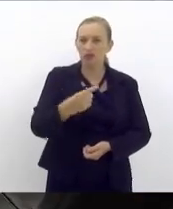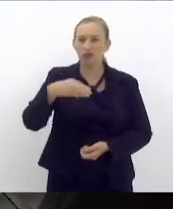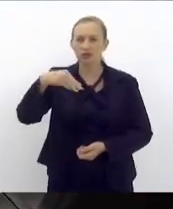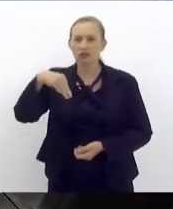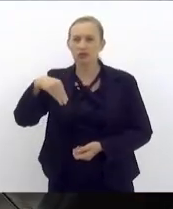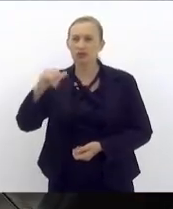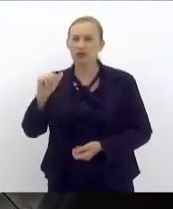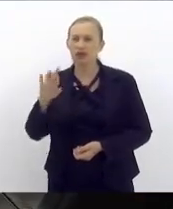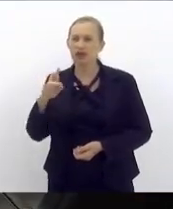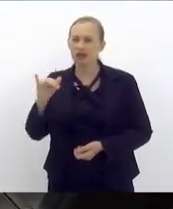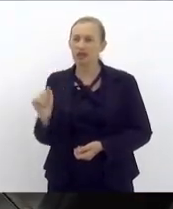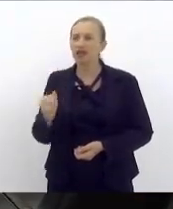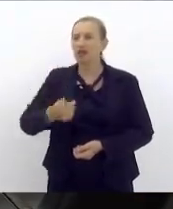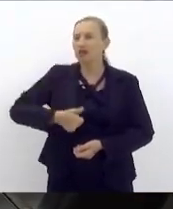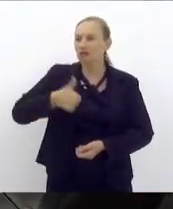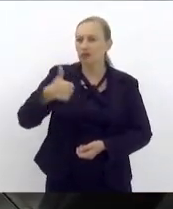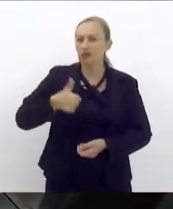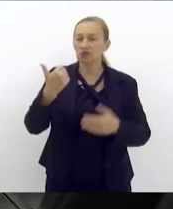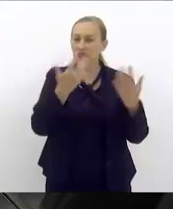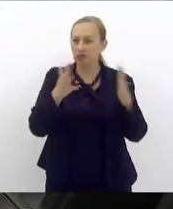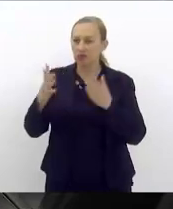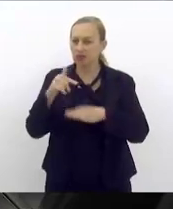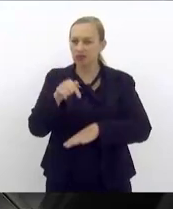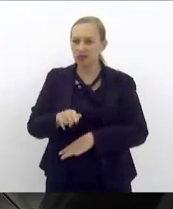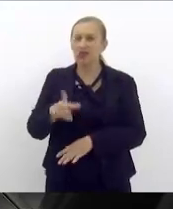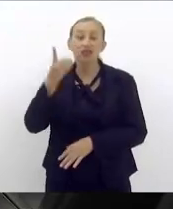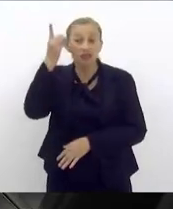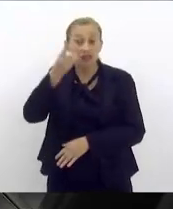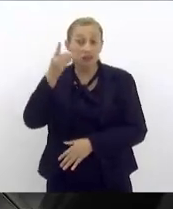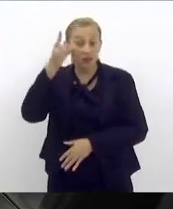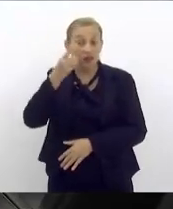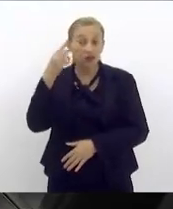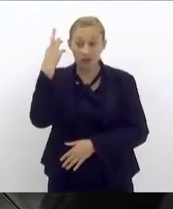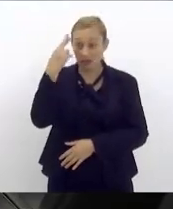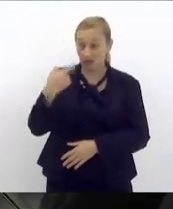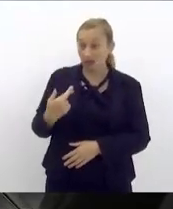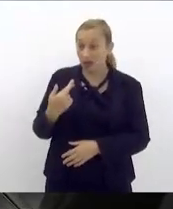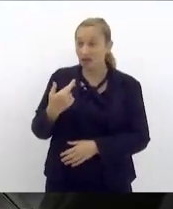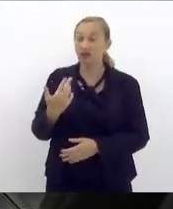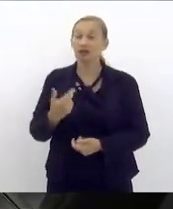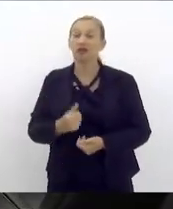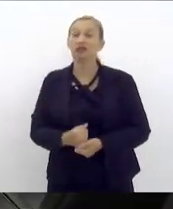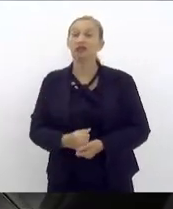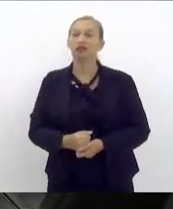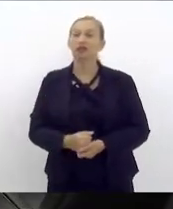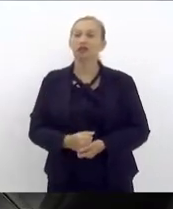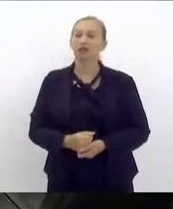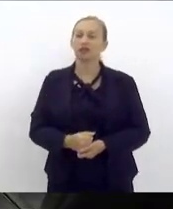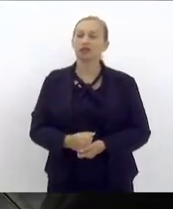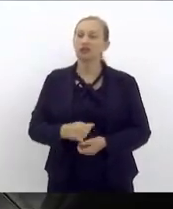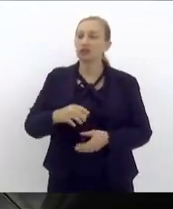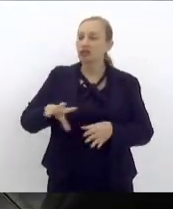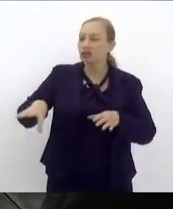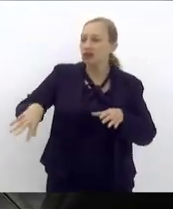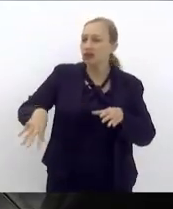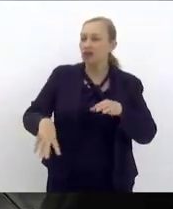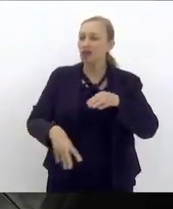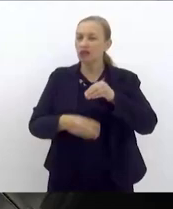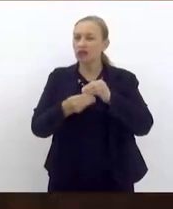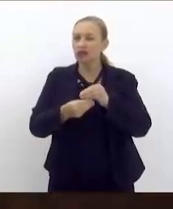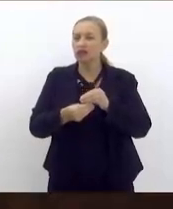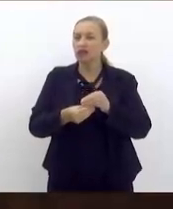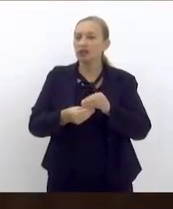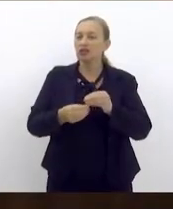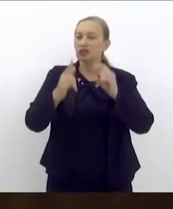bom em primeiro lugar saudar aqui a deputada Renata Souza que instituiu a implementação de tendas